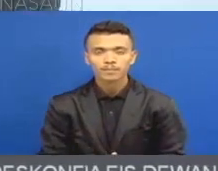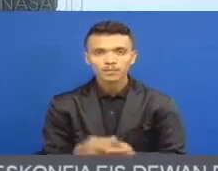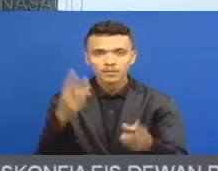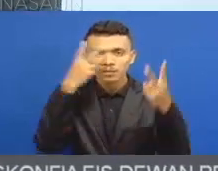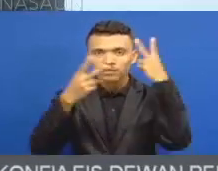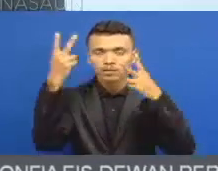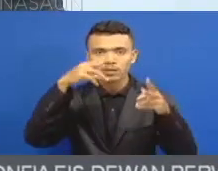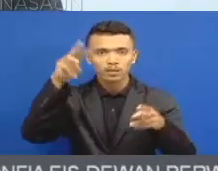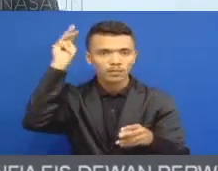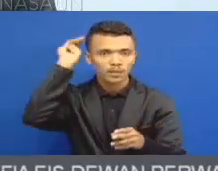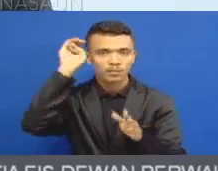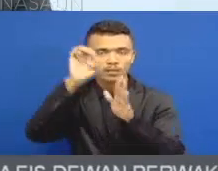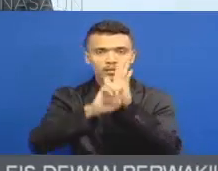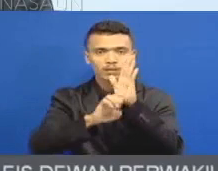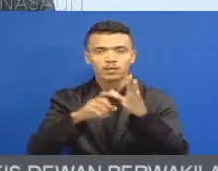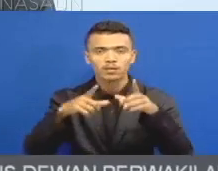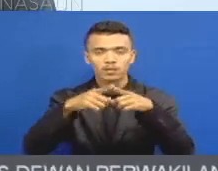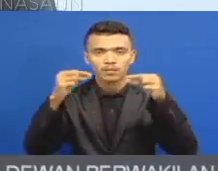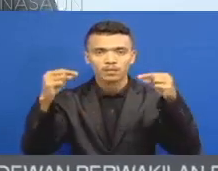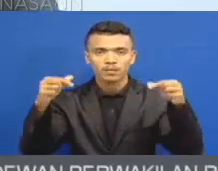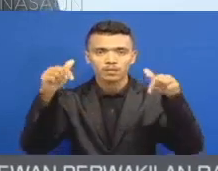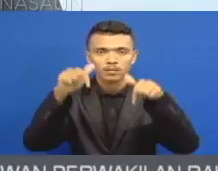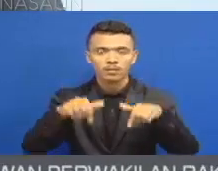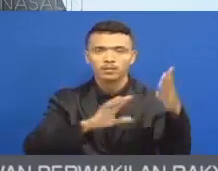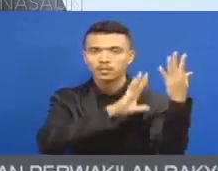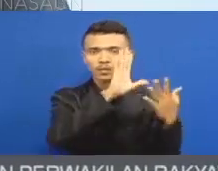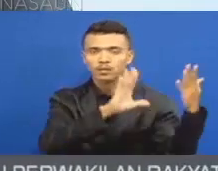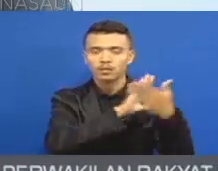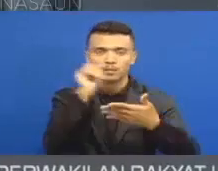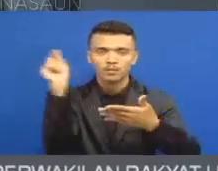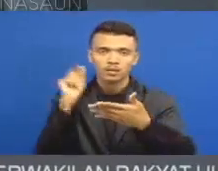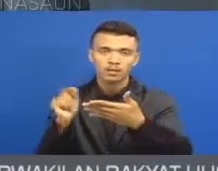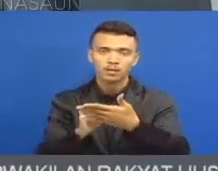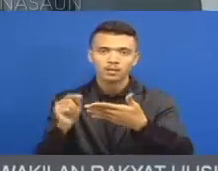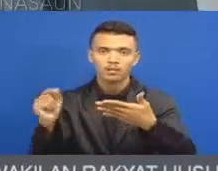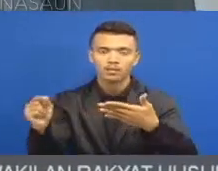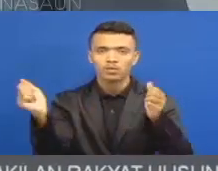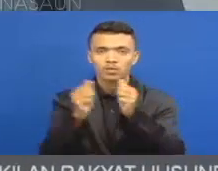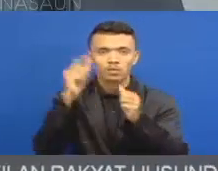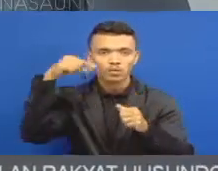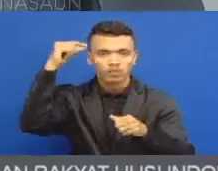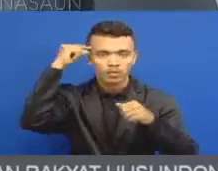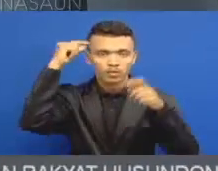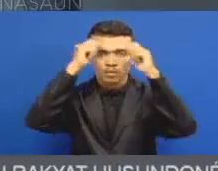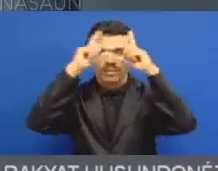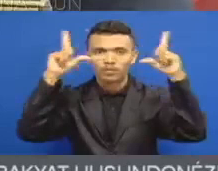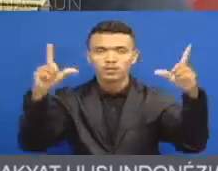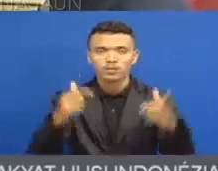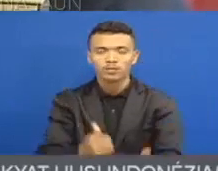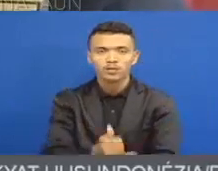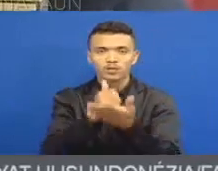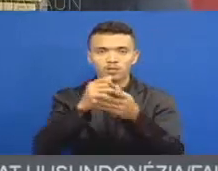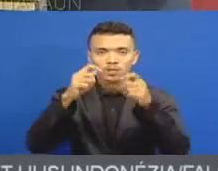Visita ministro Estado Negócio Estrangeiro do Japão, né? Se celebra acordo de cooperação laboral com o governo Timor-Leste, onde